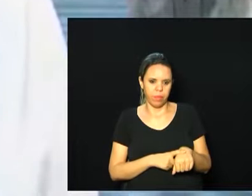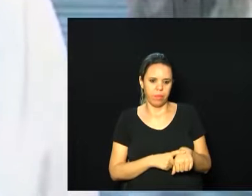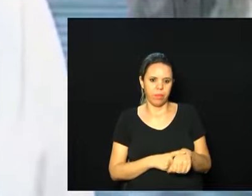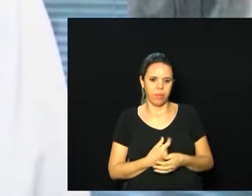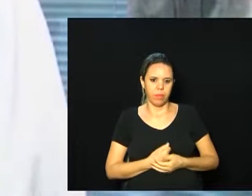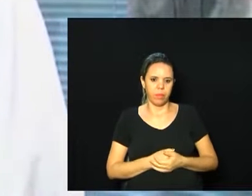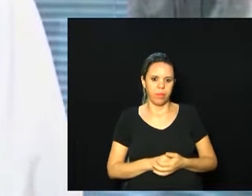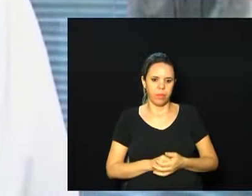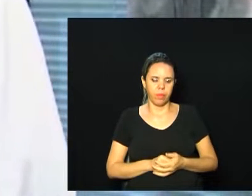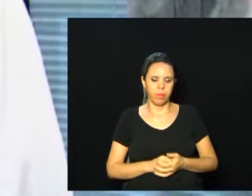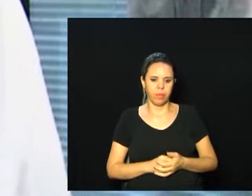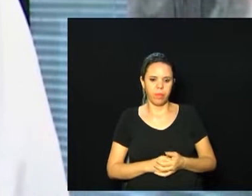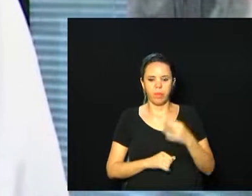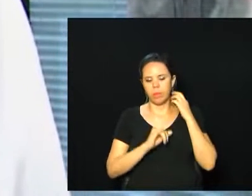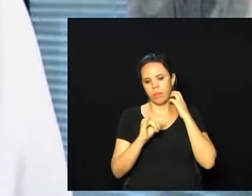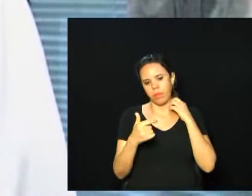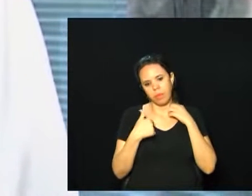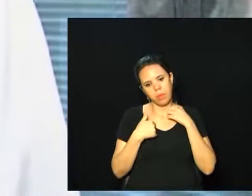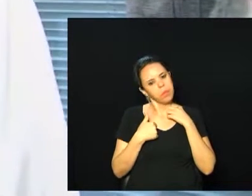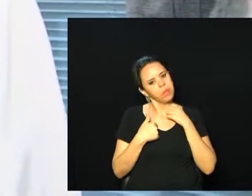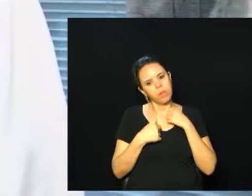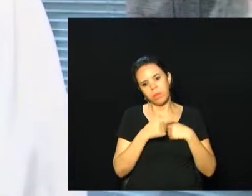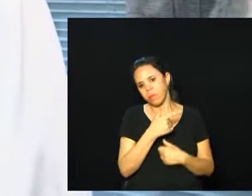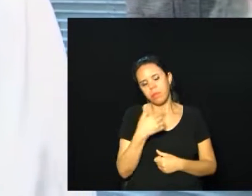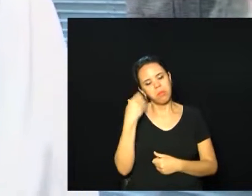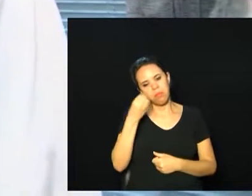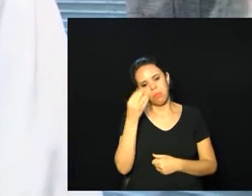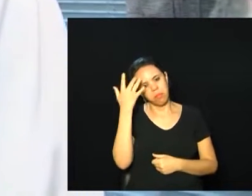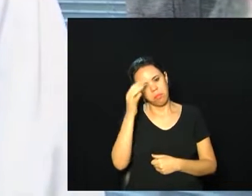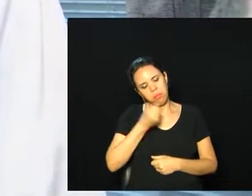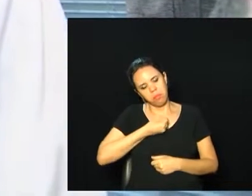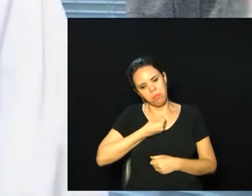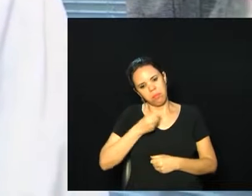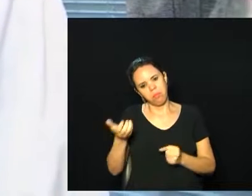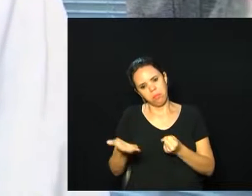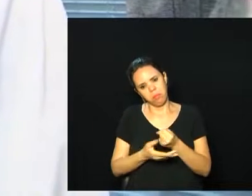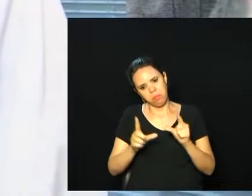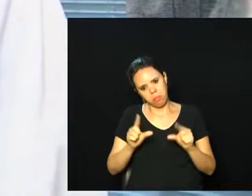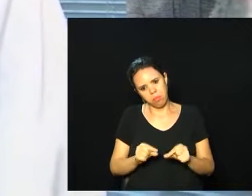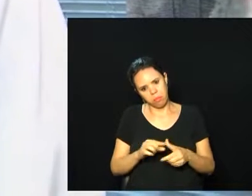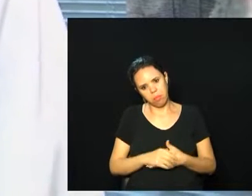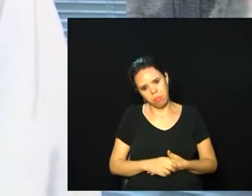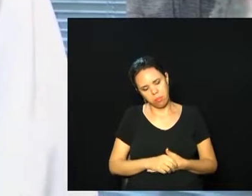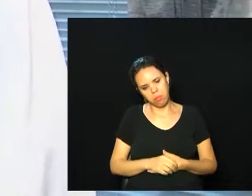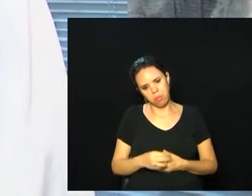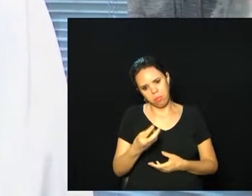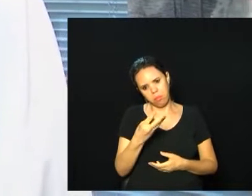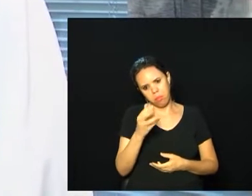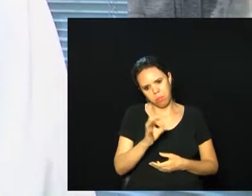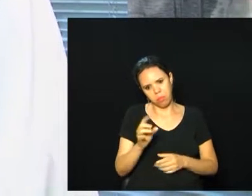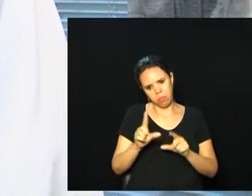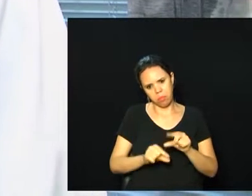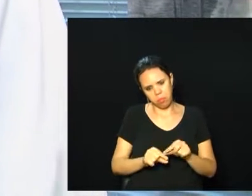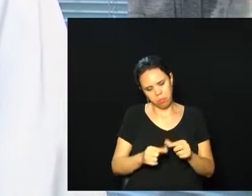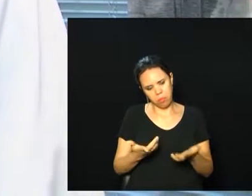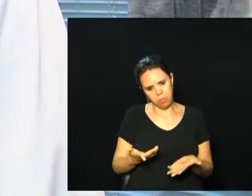altruísmo. Confesso para você, doutor, que eu não tinha conhecimento desse número realmente muito baixo, né? Menos de 3% é